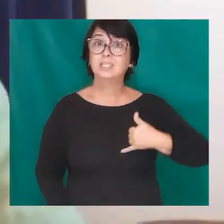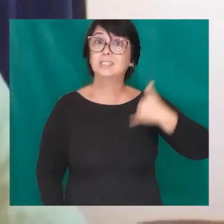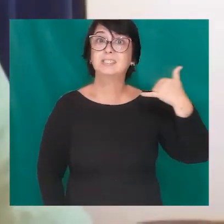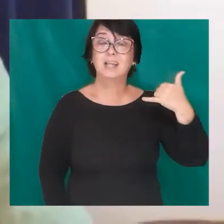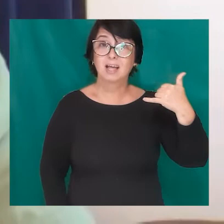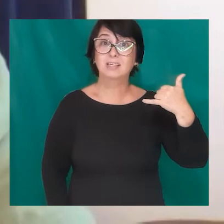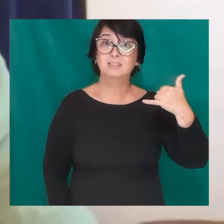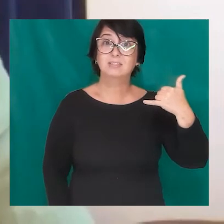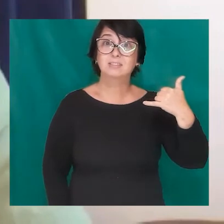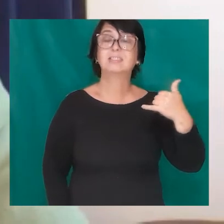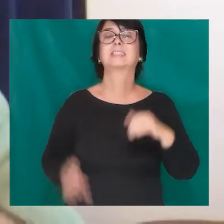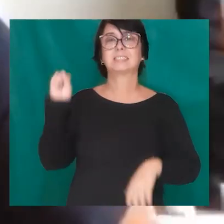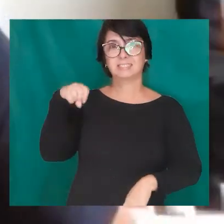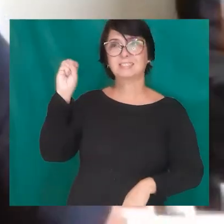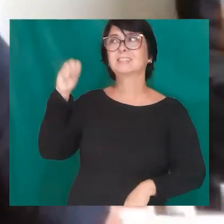etárias?